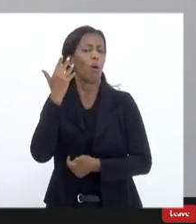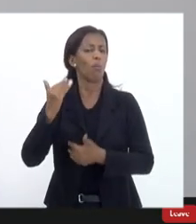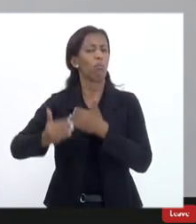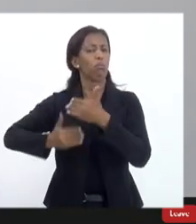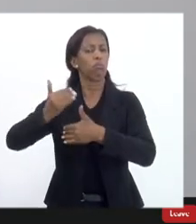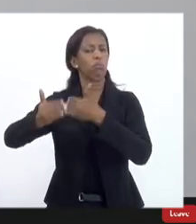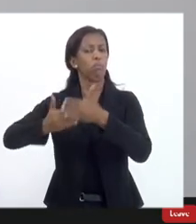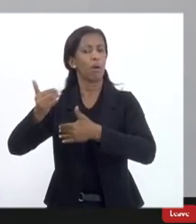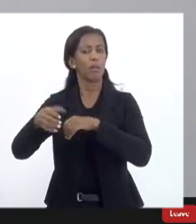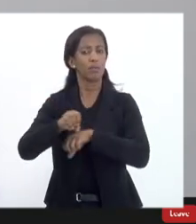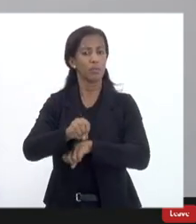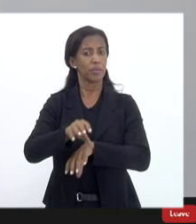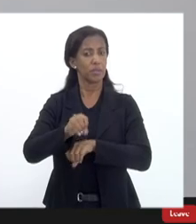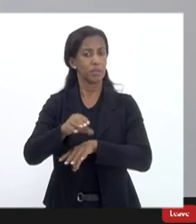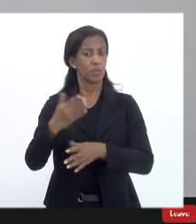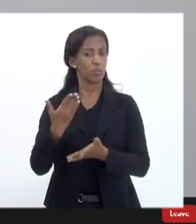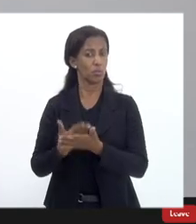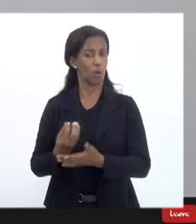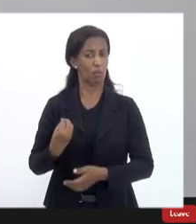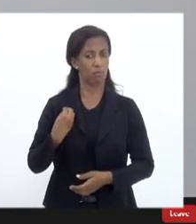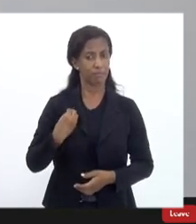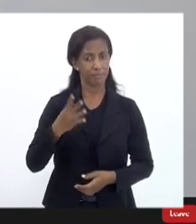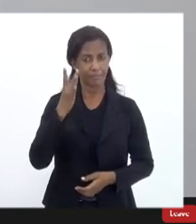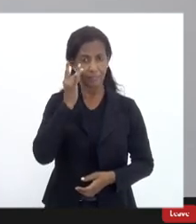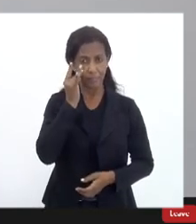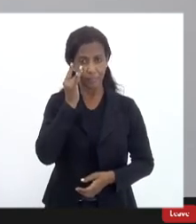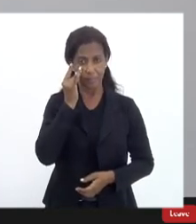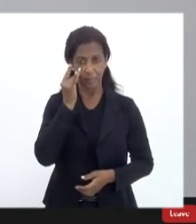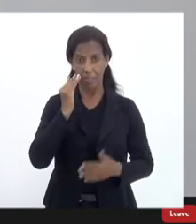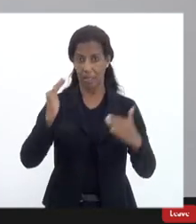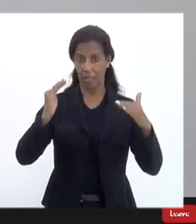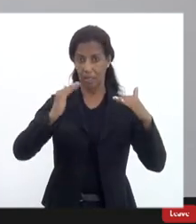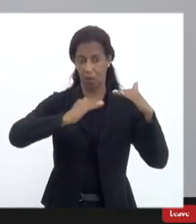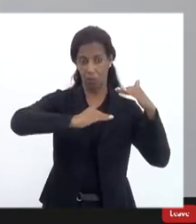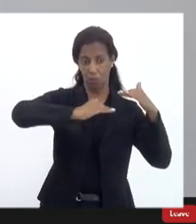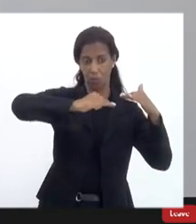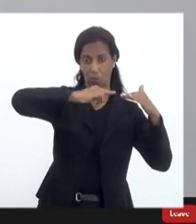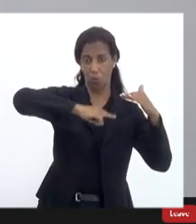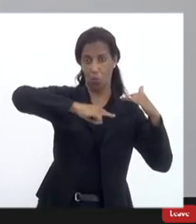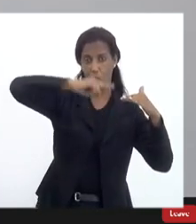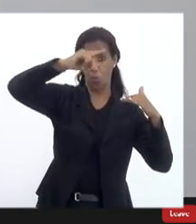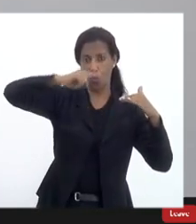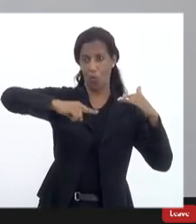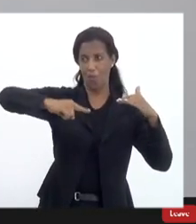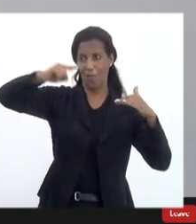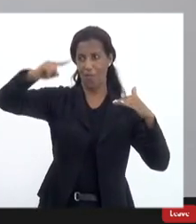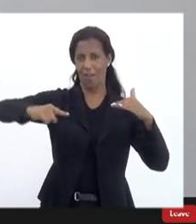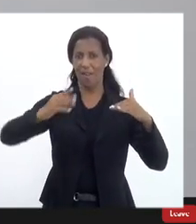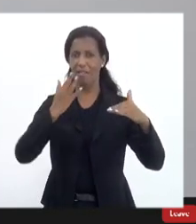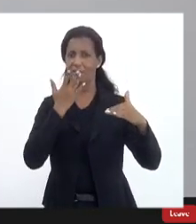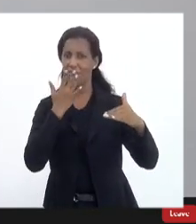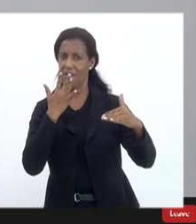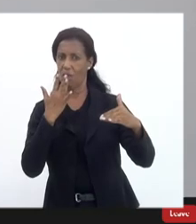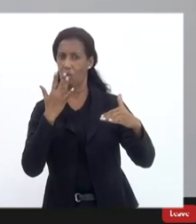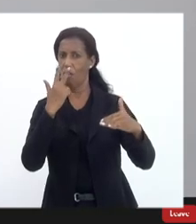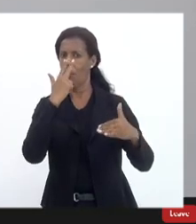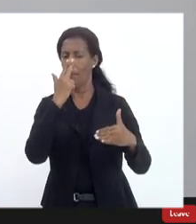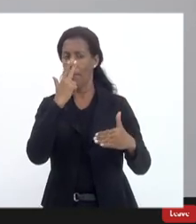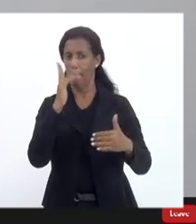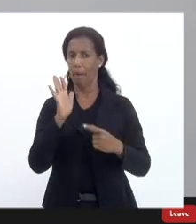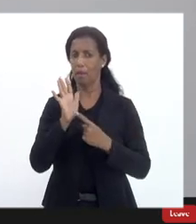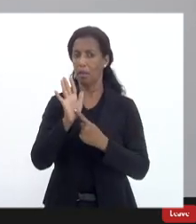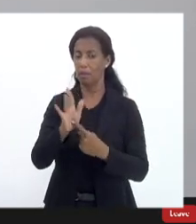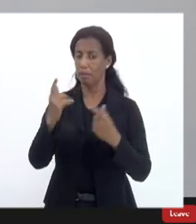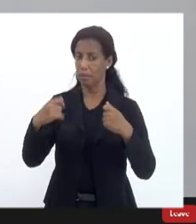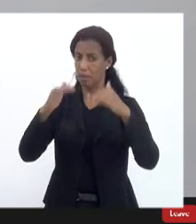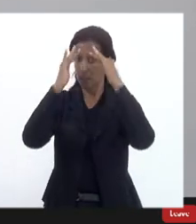processo de educação escolar presencial. Então, assim, a curva epidemiológica traduzida no Código de Bandeiras me parece uma referência que deve ser levada